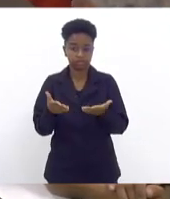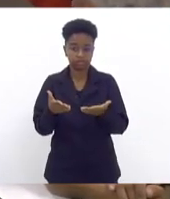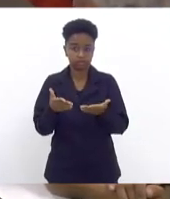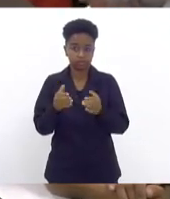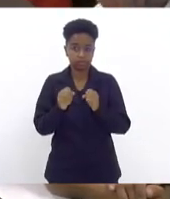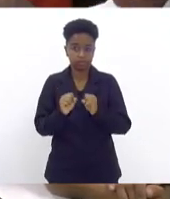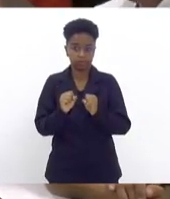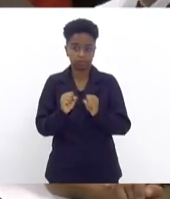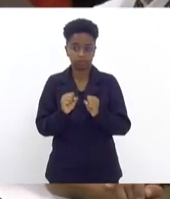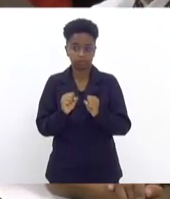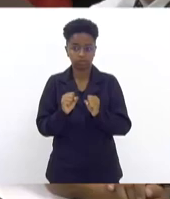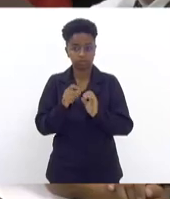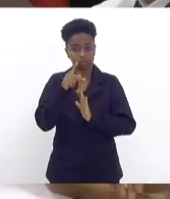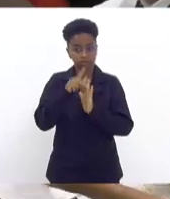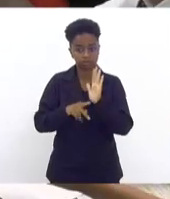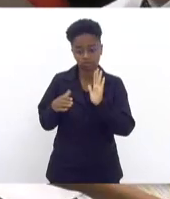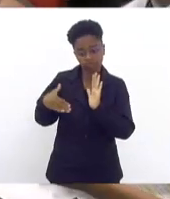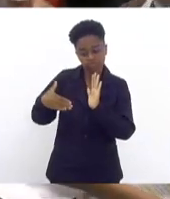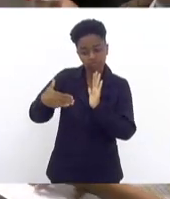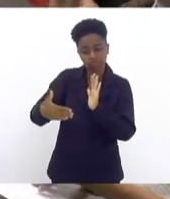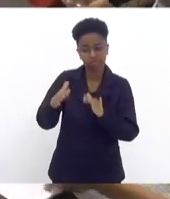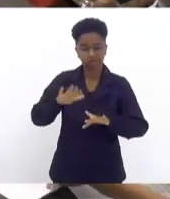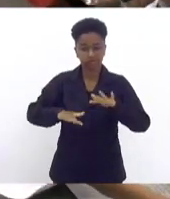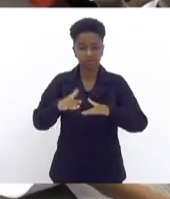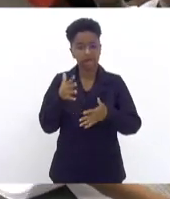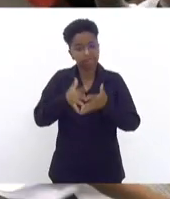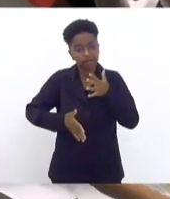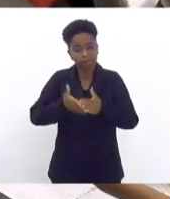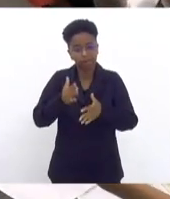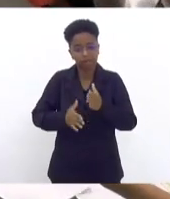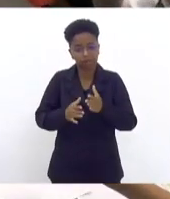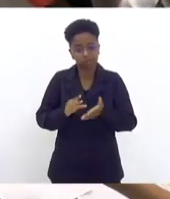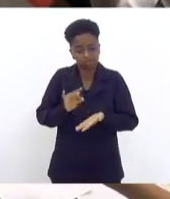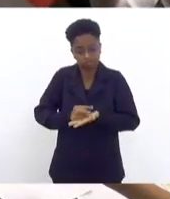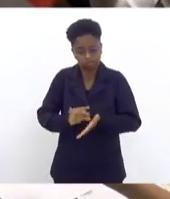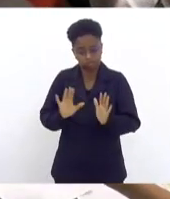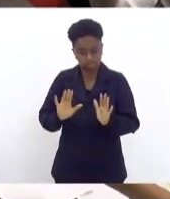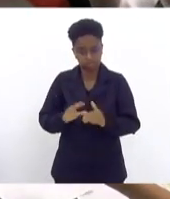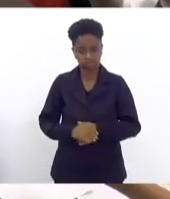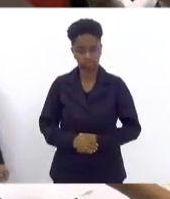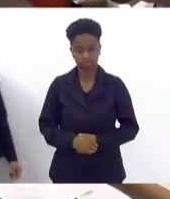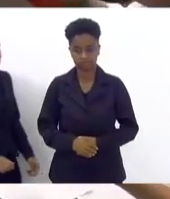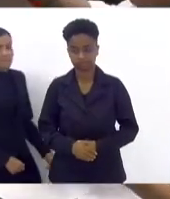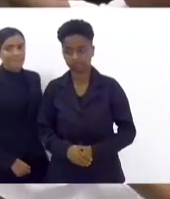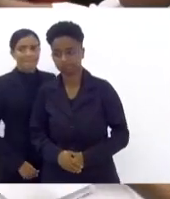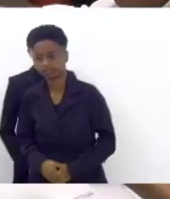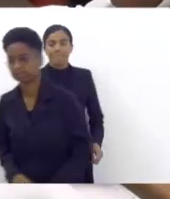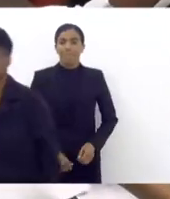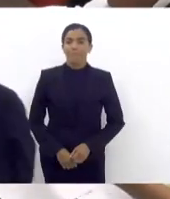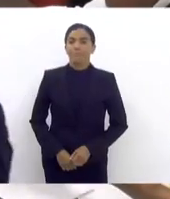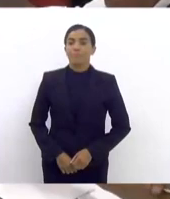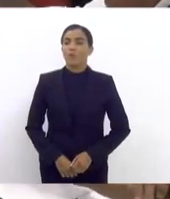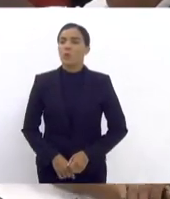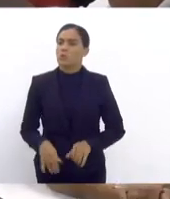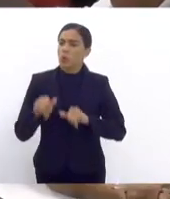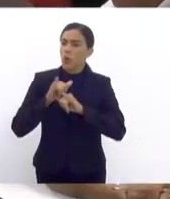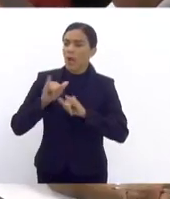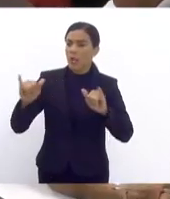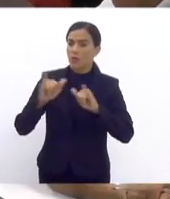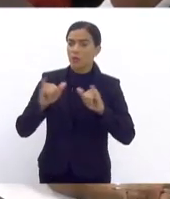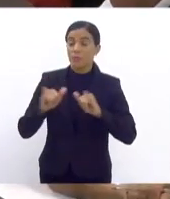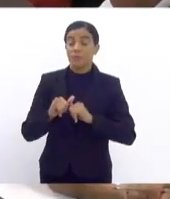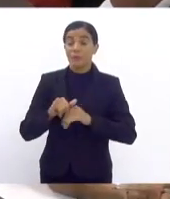de veto lá na frente, e a gente tem que atrapalhar o projeto original da autora. Deputado Luiz Paulo. Presidente, senhor relator,